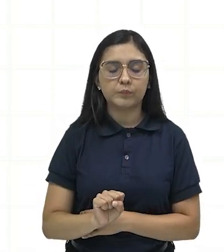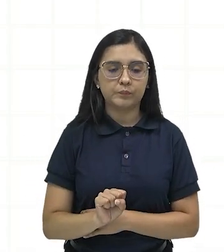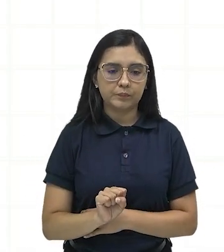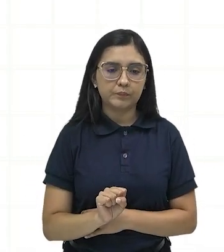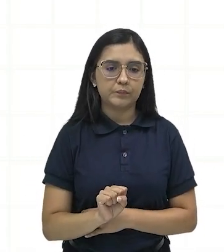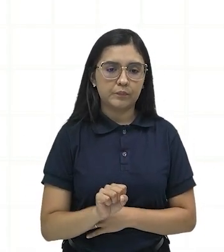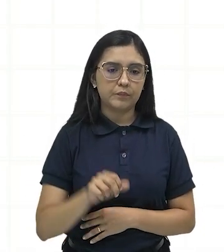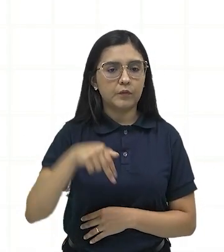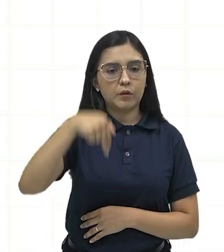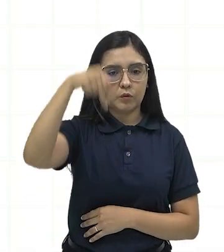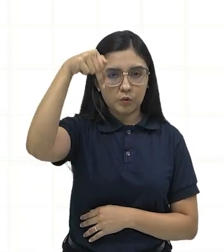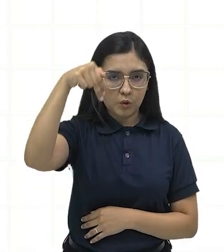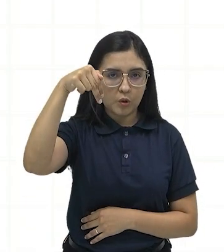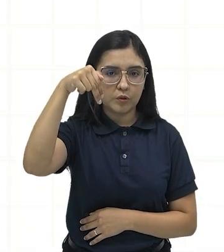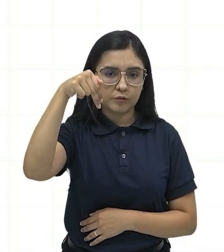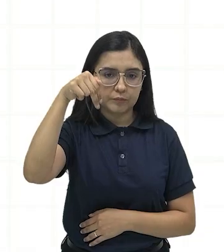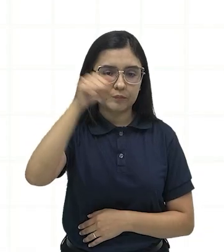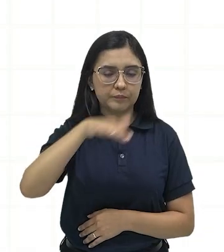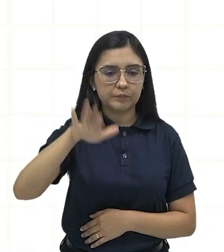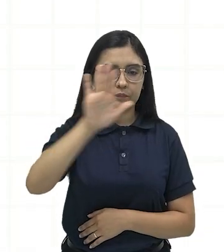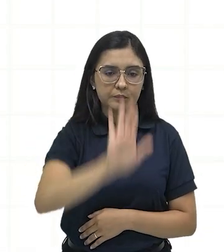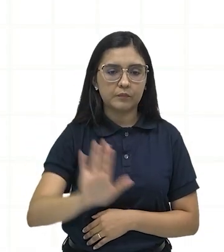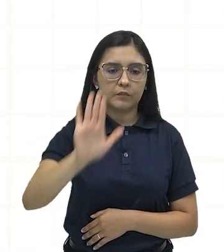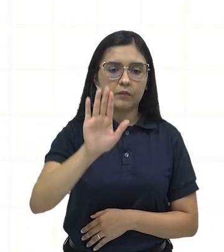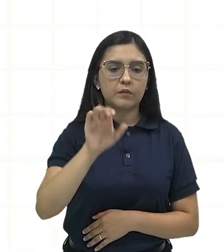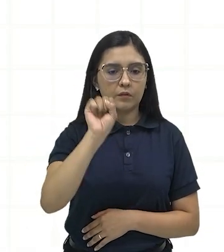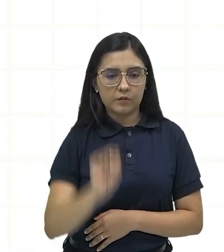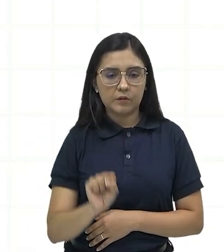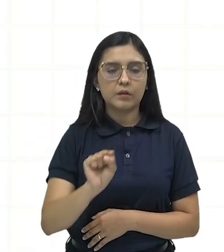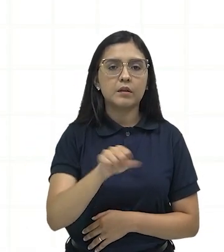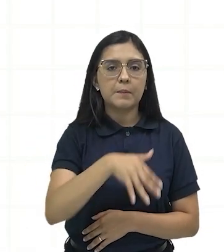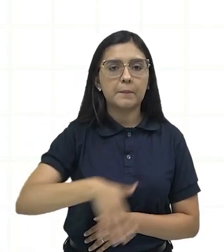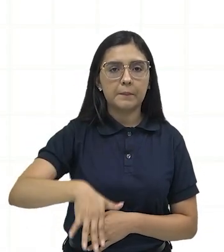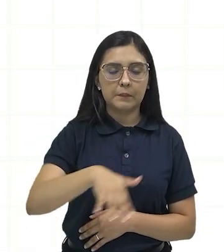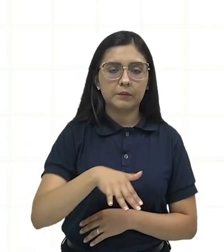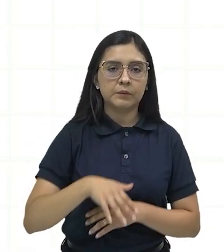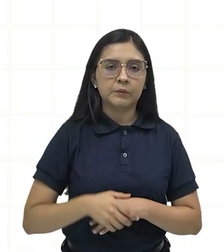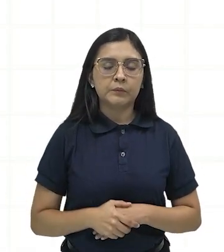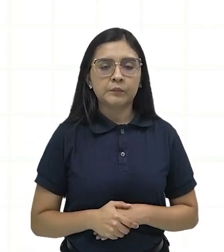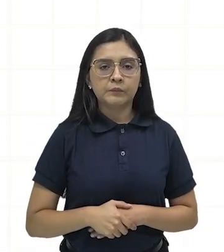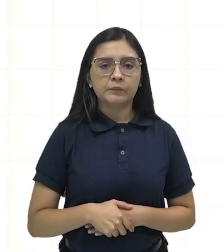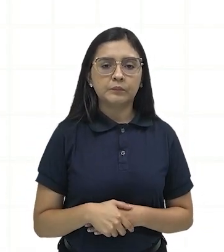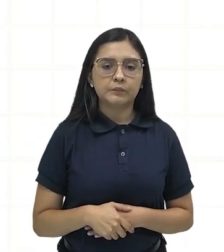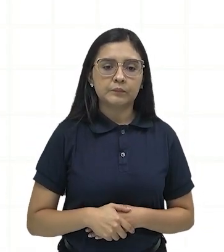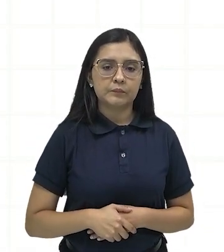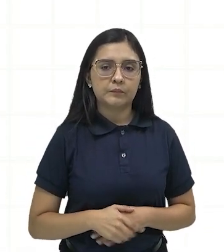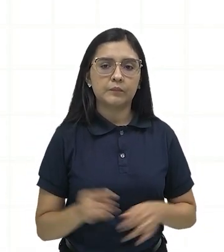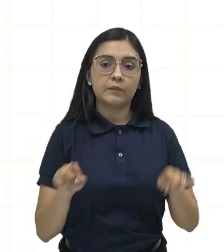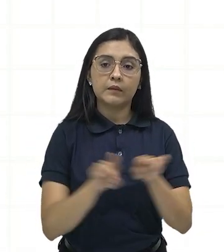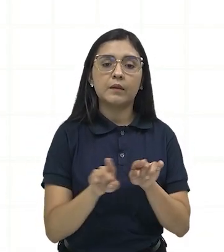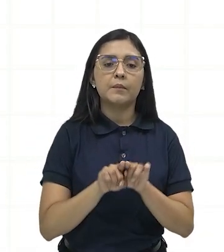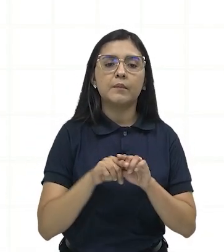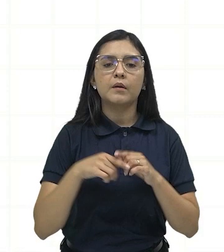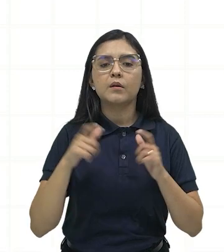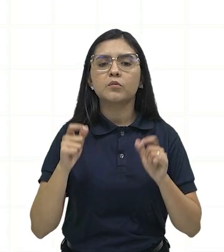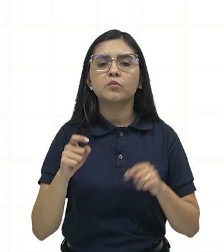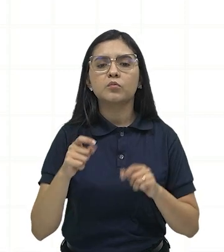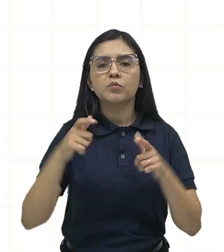temperada norte é que vai estar acima e a zona temperada sul é que vai estar abaixo. E a parte mais